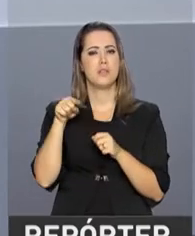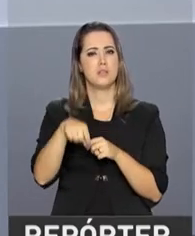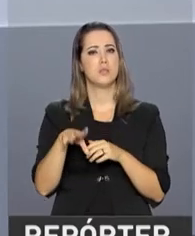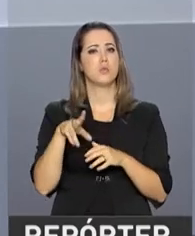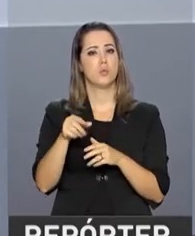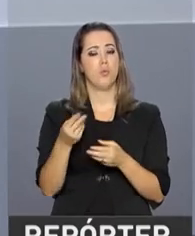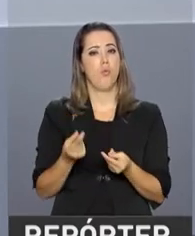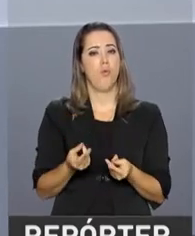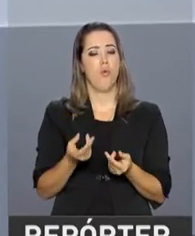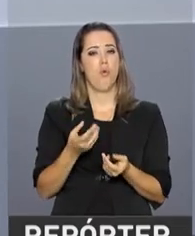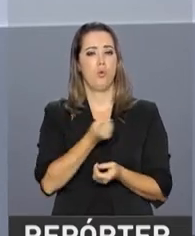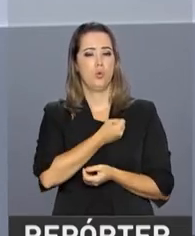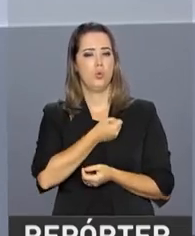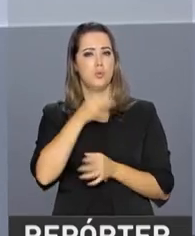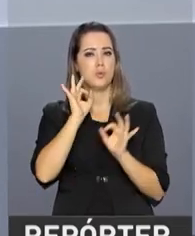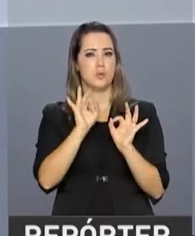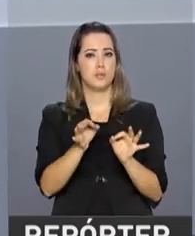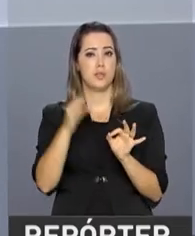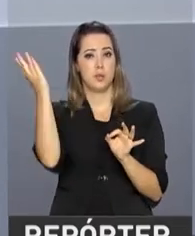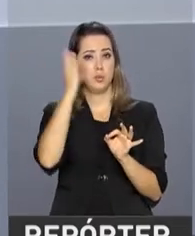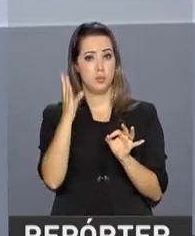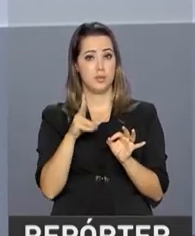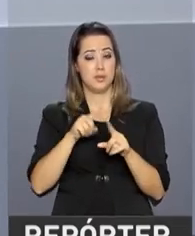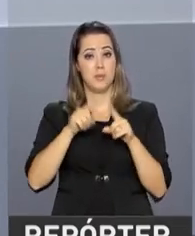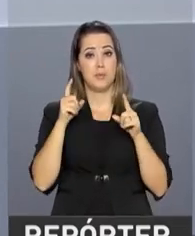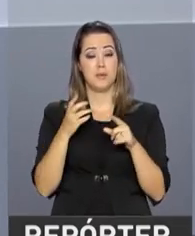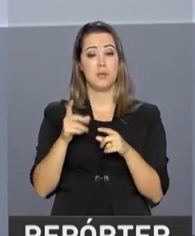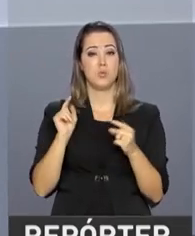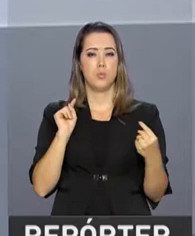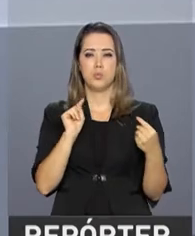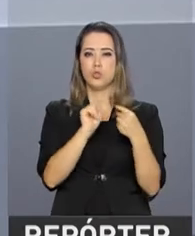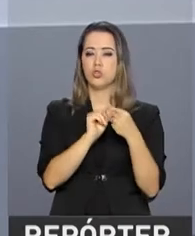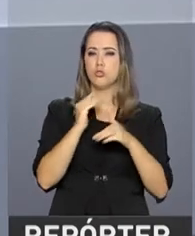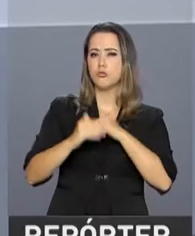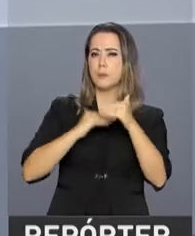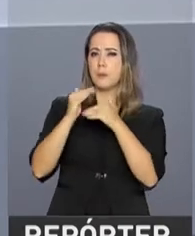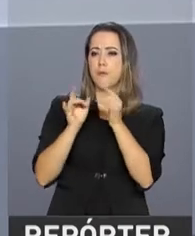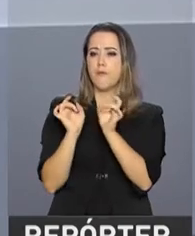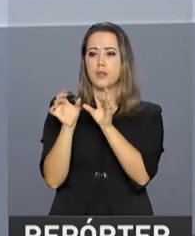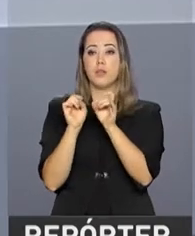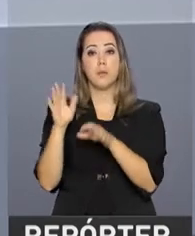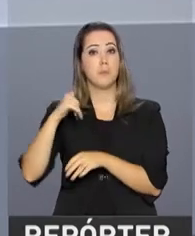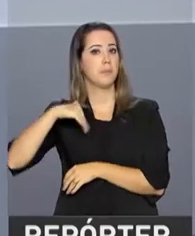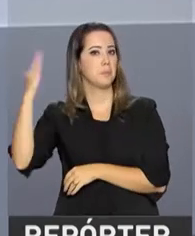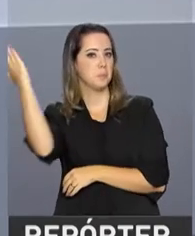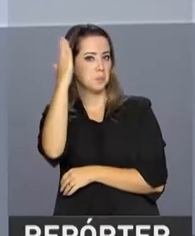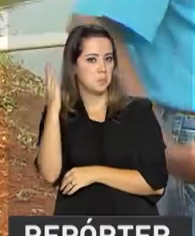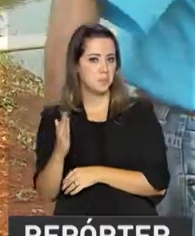o mercado interno mas a meta é aumentar ainda mais a produção do peixe para ganhar o mercado internacional